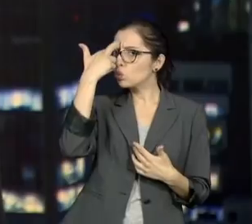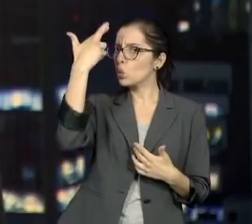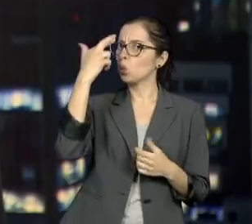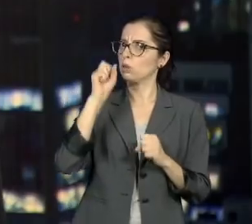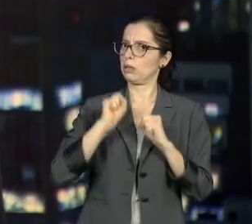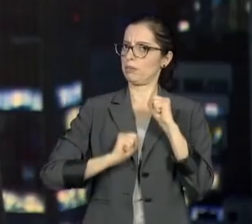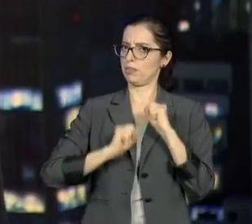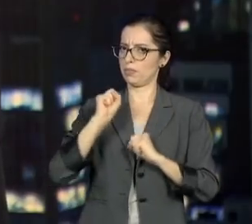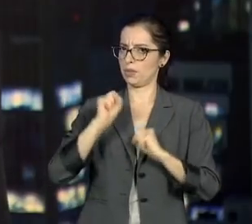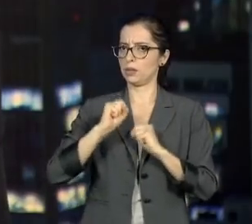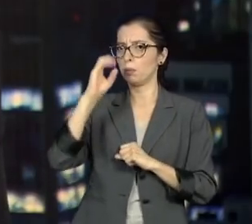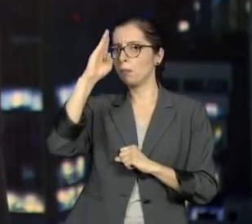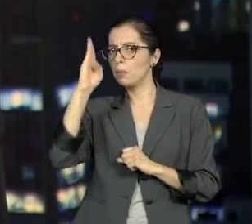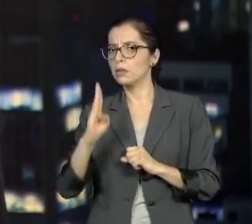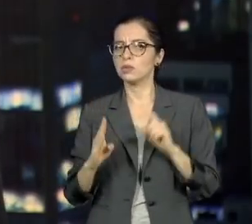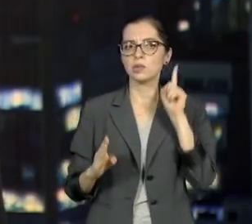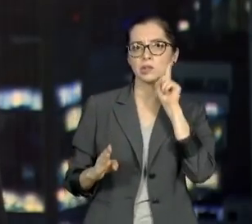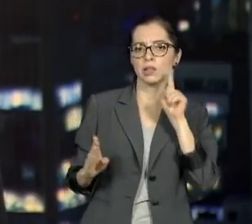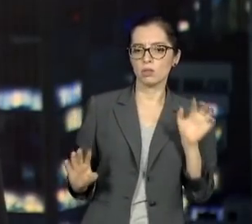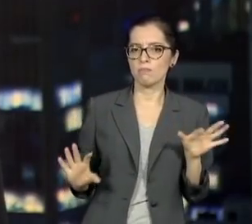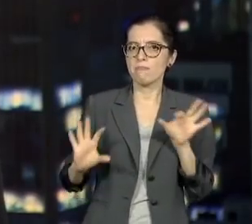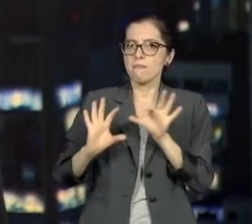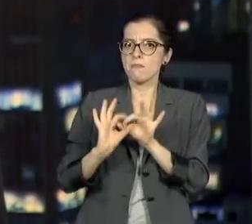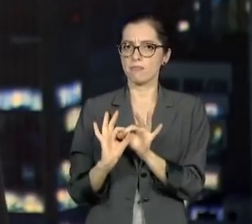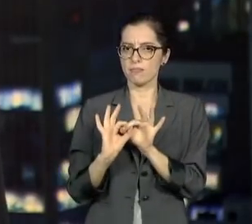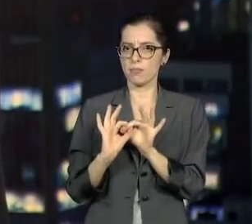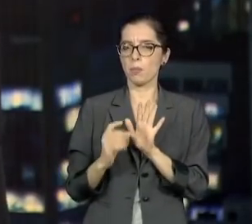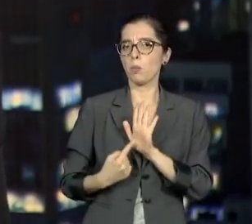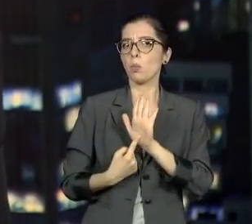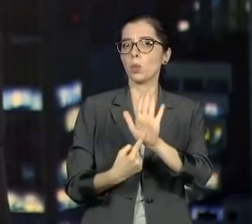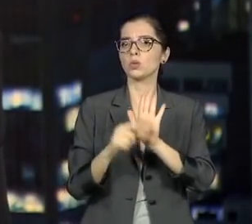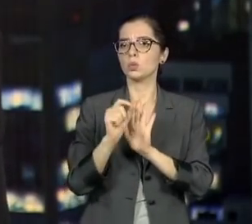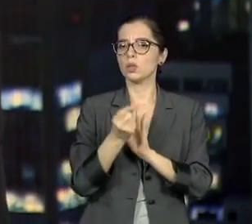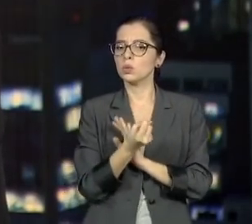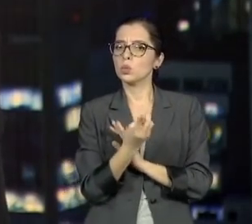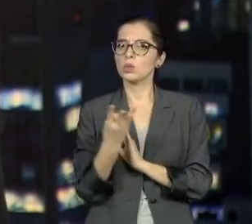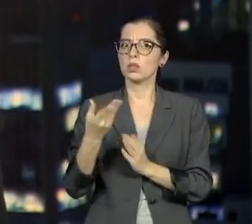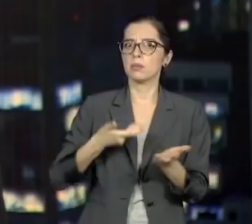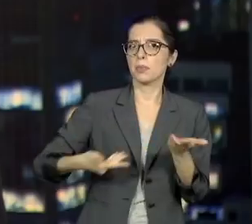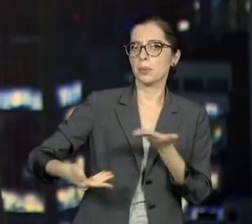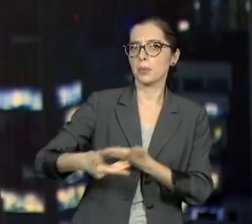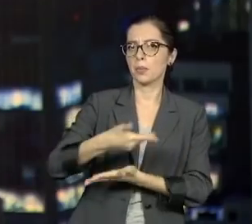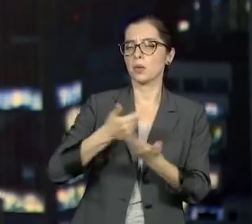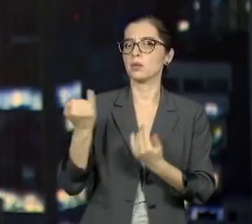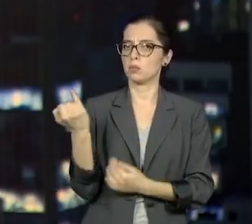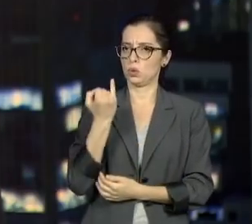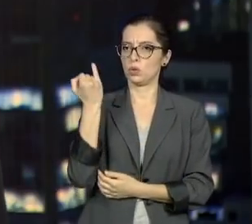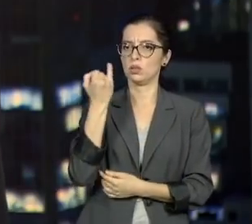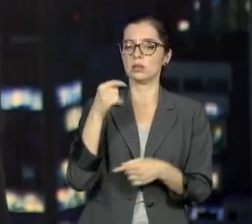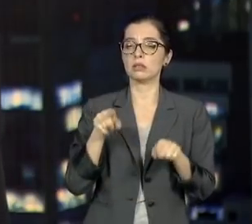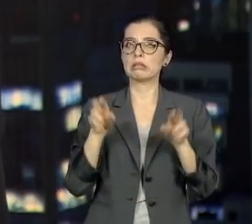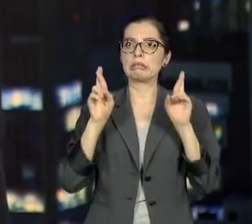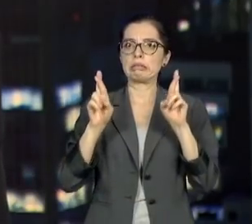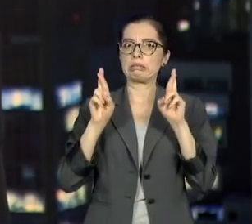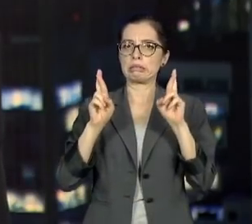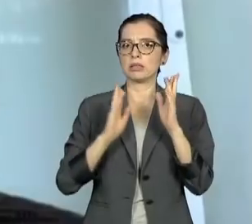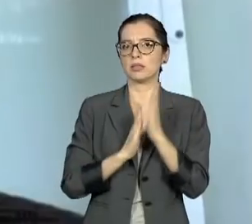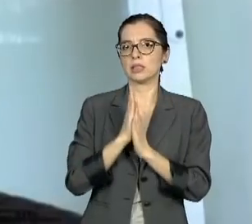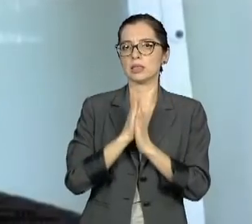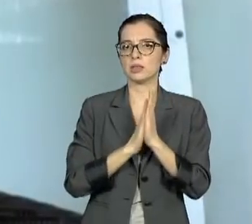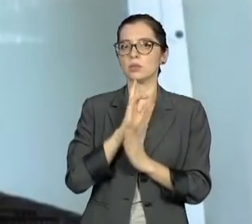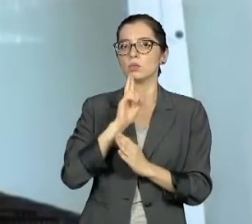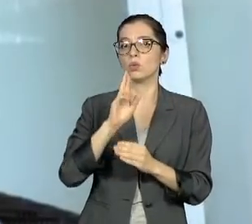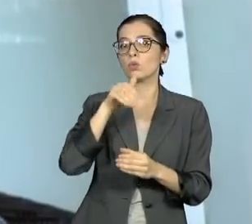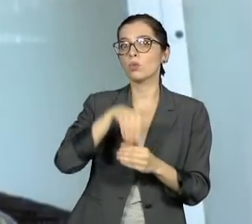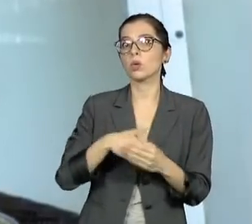Unidos, Débora Vietas, mostra em números a importância da relação entre os dois países e fala sobre a expectativa com o resultado da eleição. O